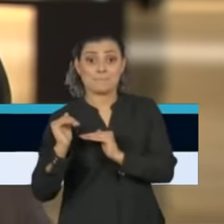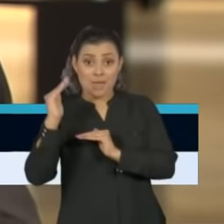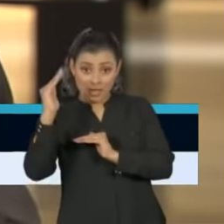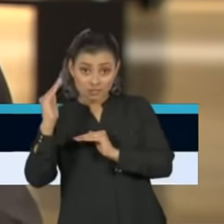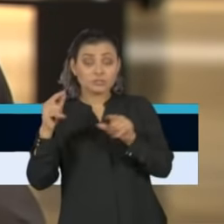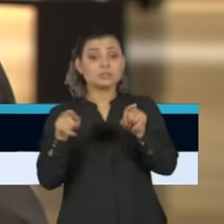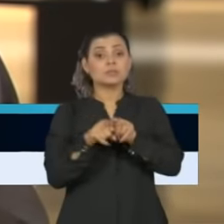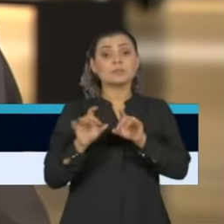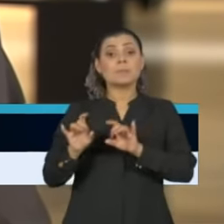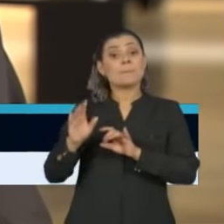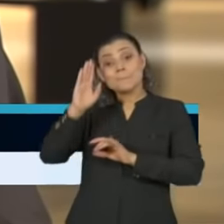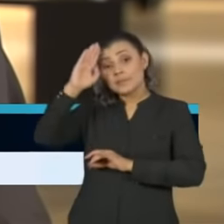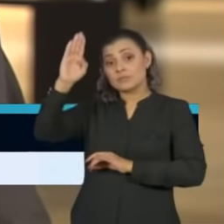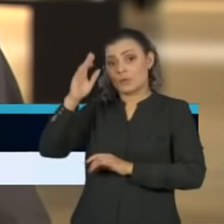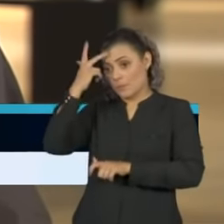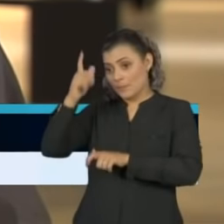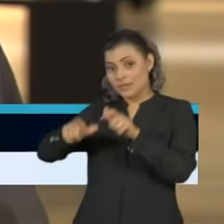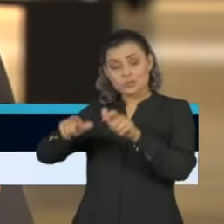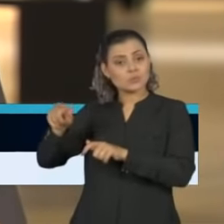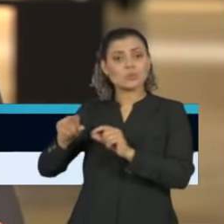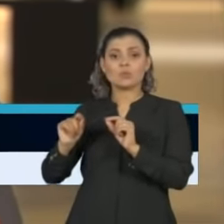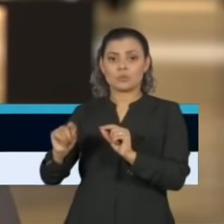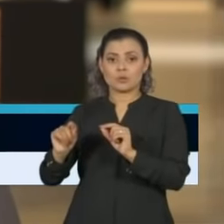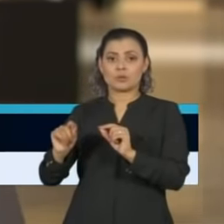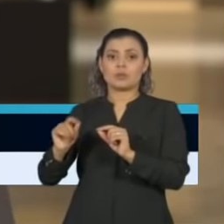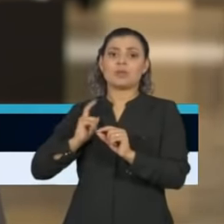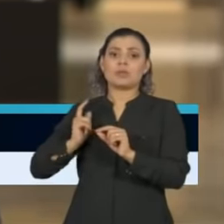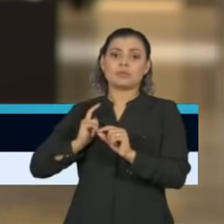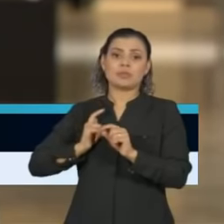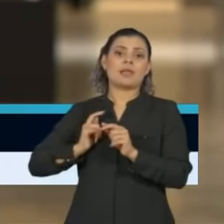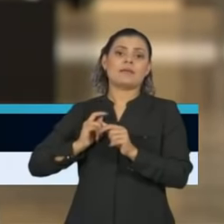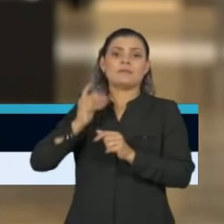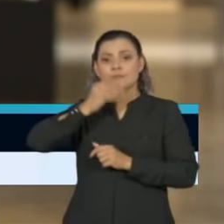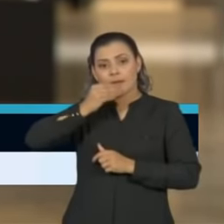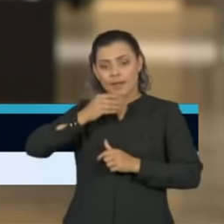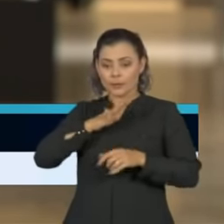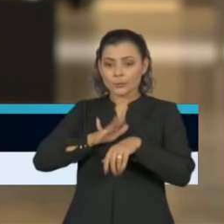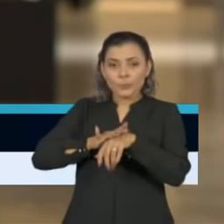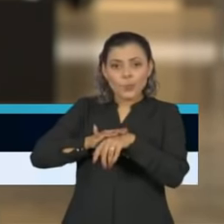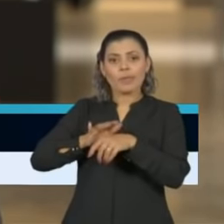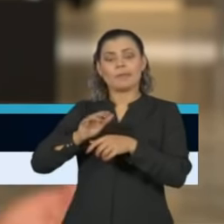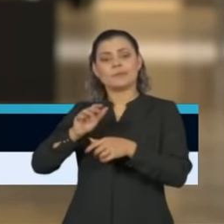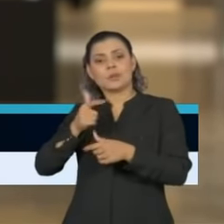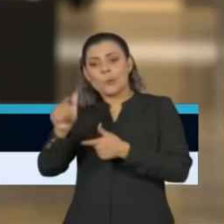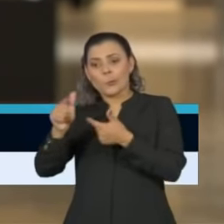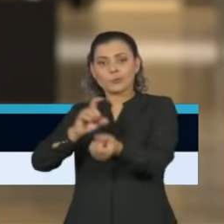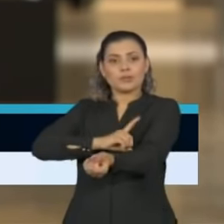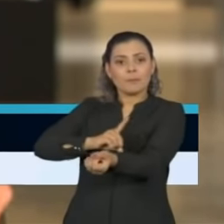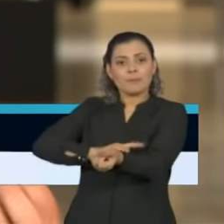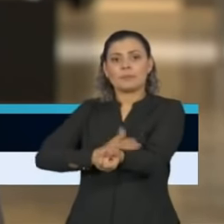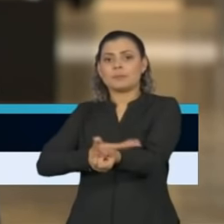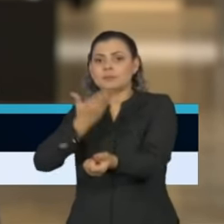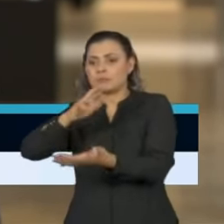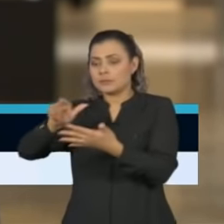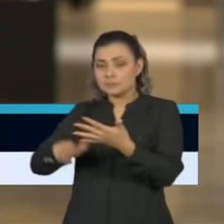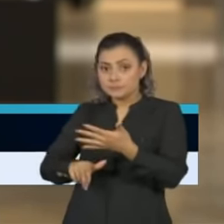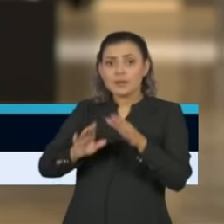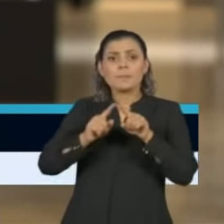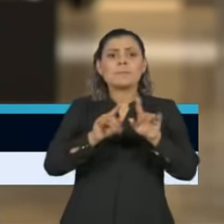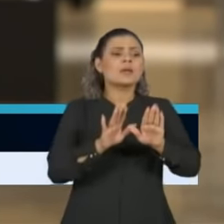e, especialmente, os indivíduos com mais comorbidade, outras doenças. Faltou explicar quem são